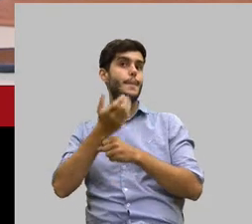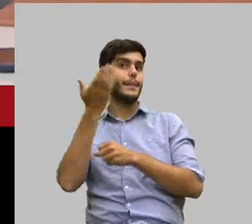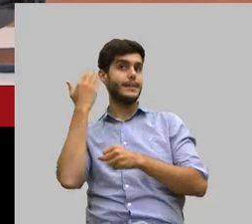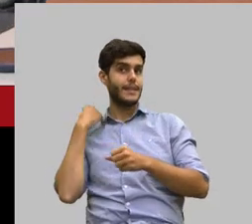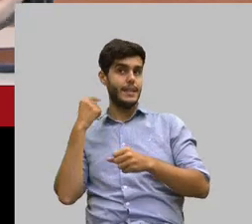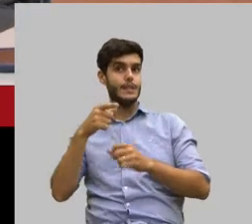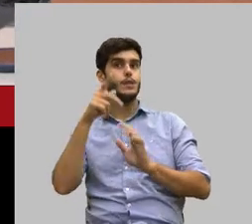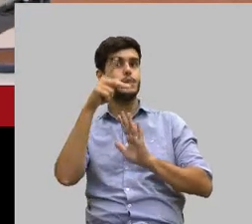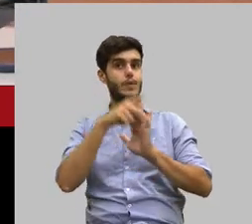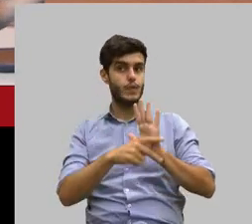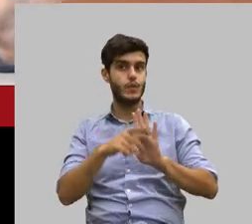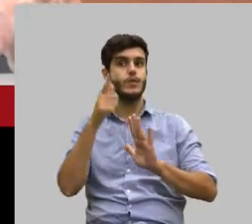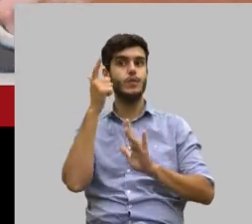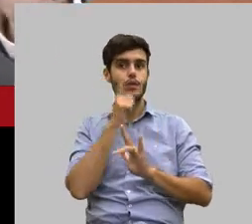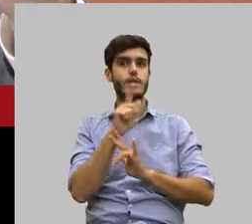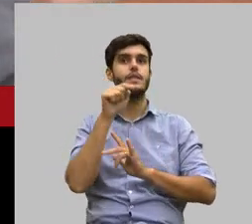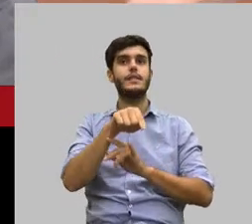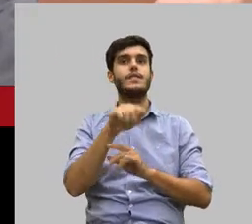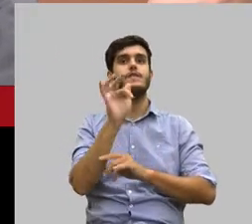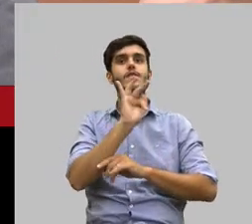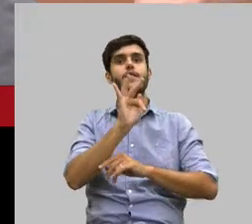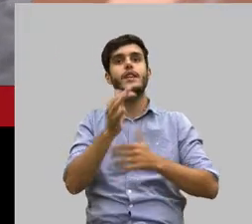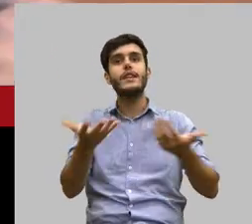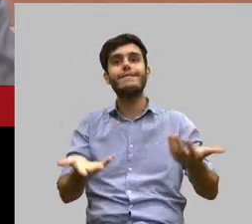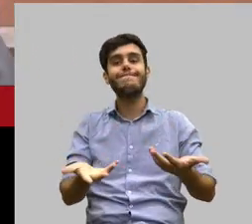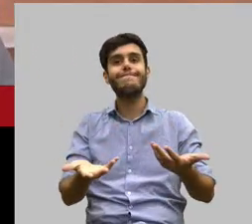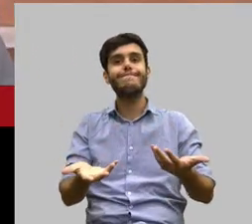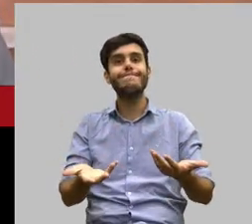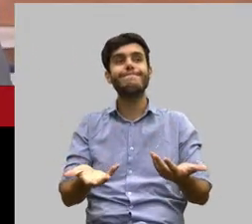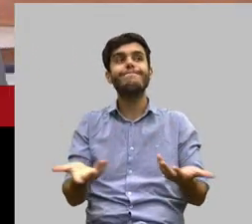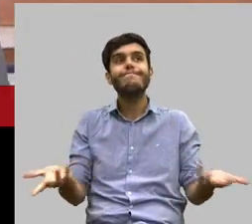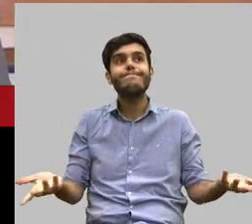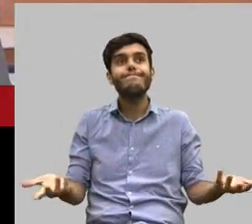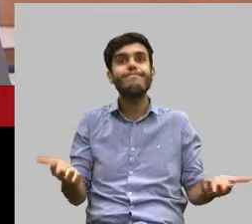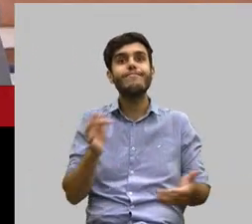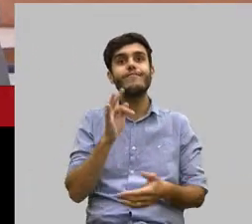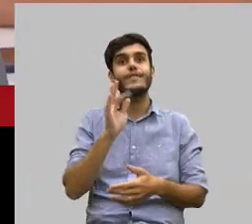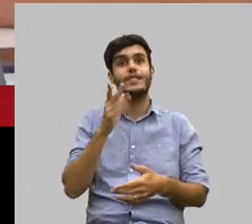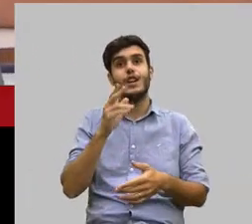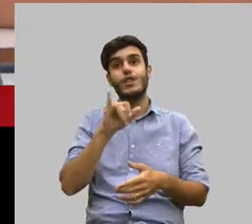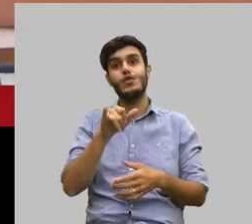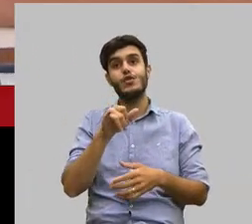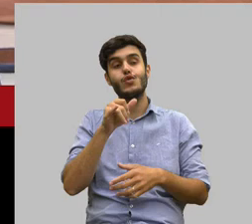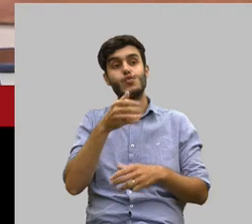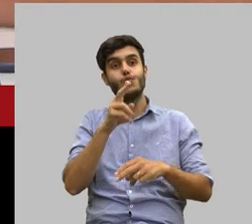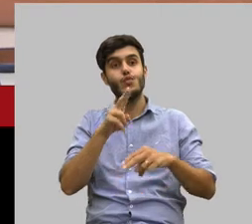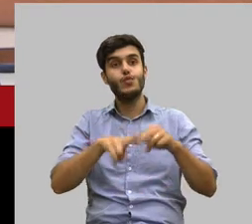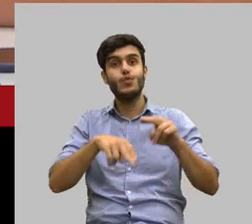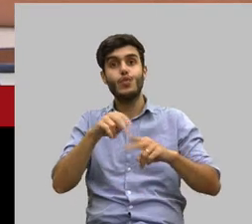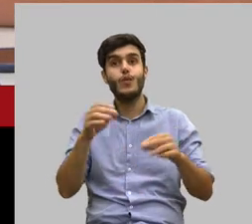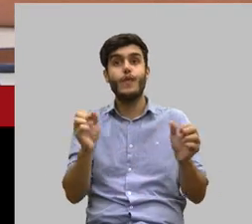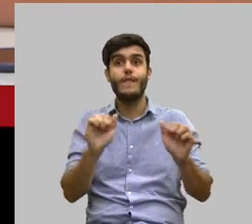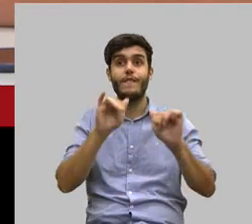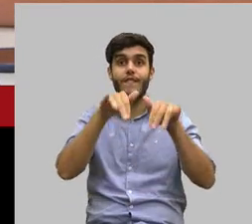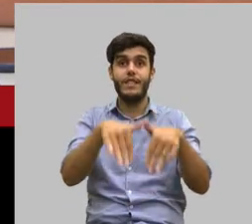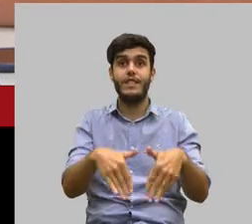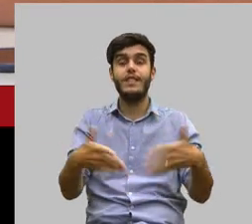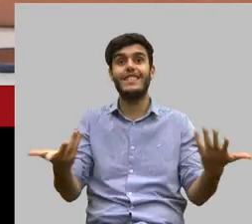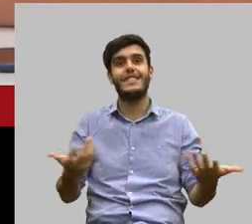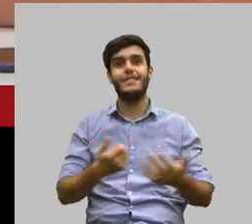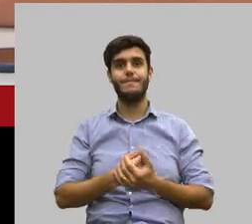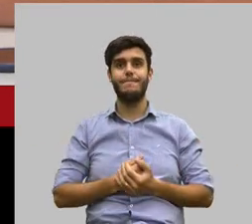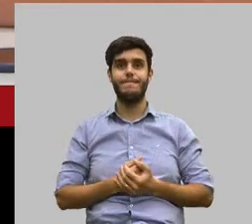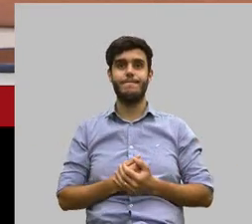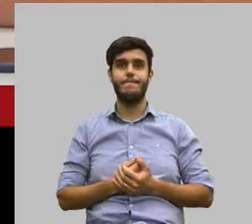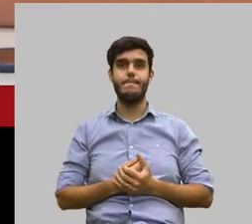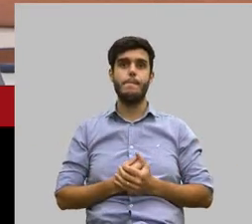projeto chegaria aqui Muito provavelmente em fevereiro Nós já estamos terminando o mês de junho né então é isso que a gente queria tem